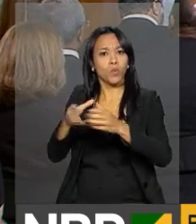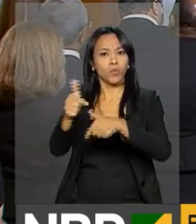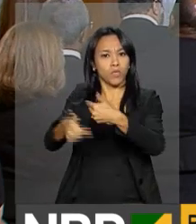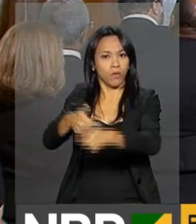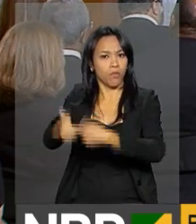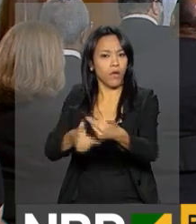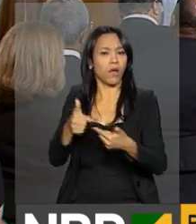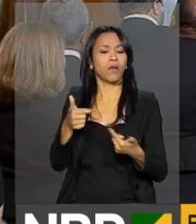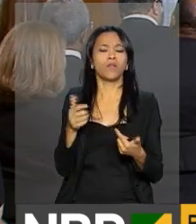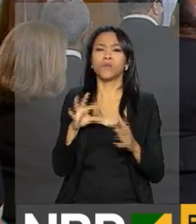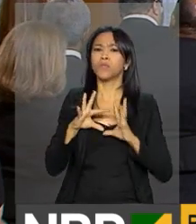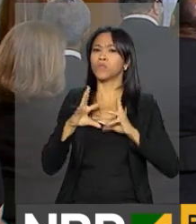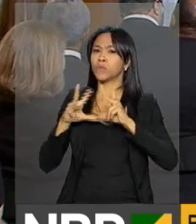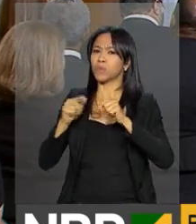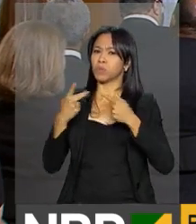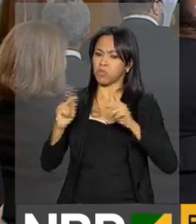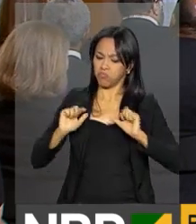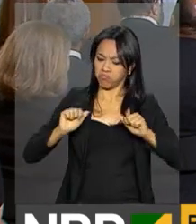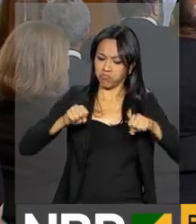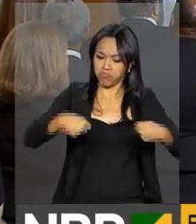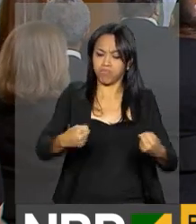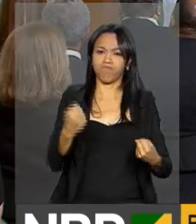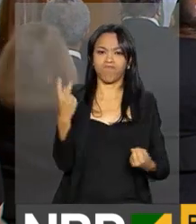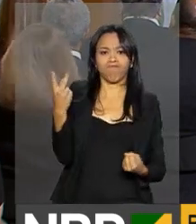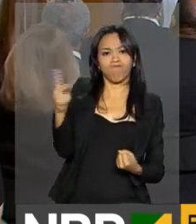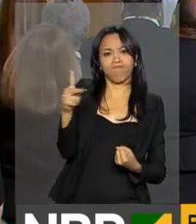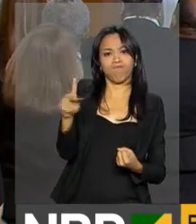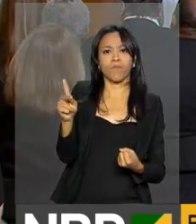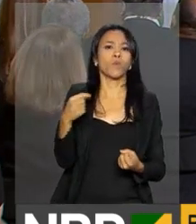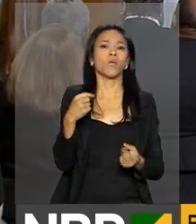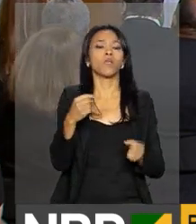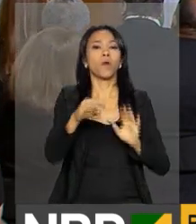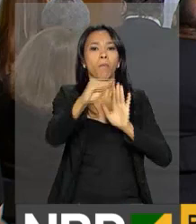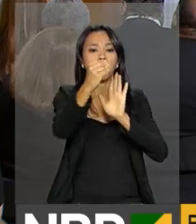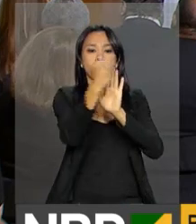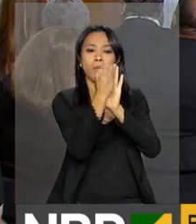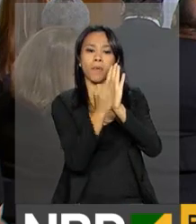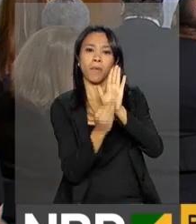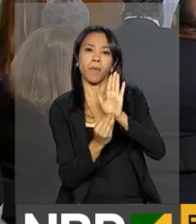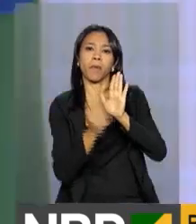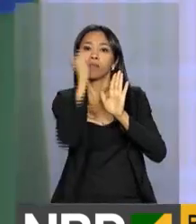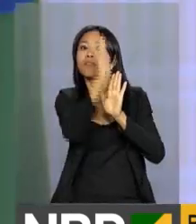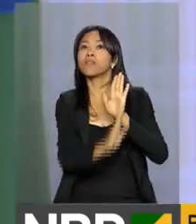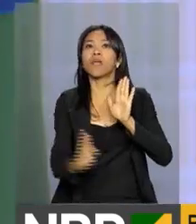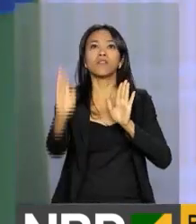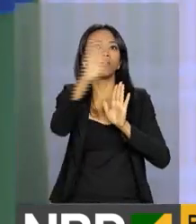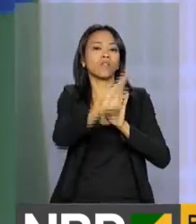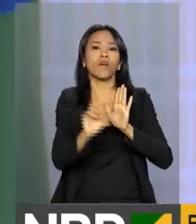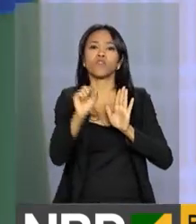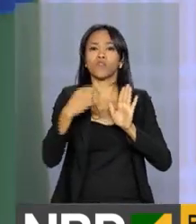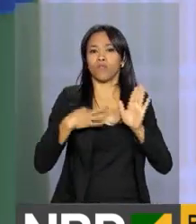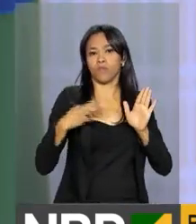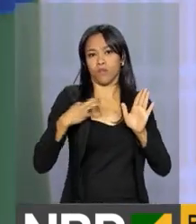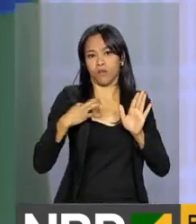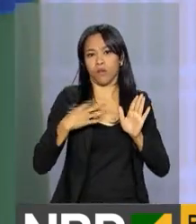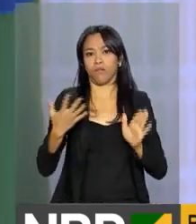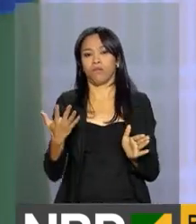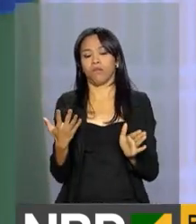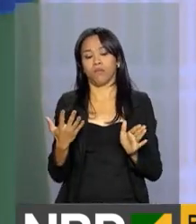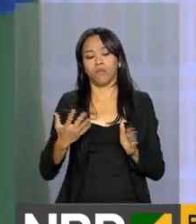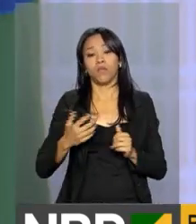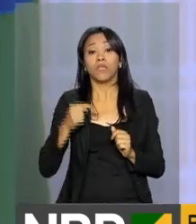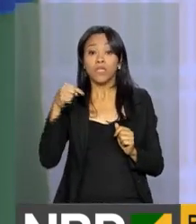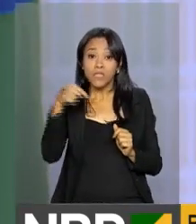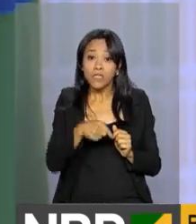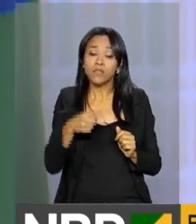por todo o seu empenho no Plano Nacional de Voluntariado. A medida